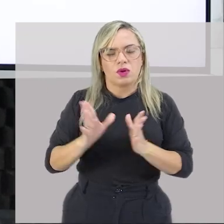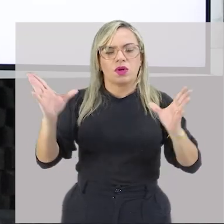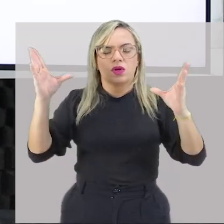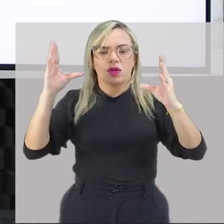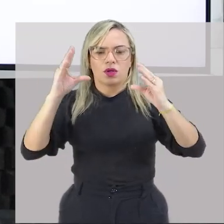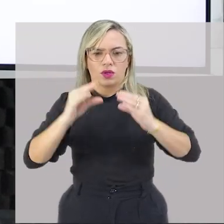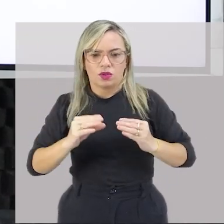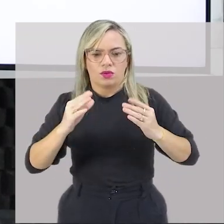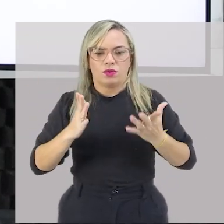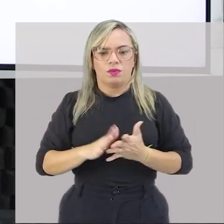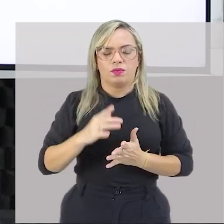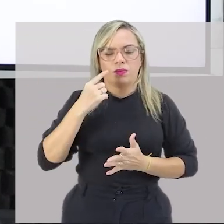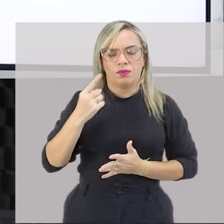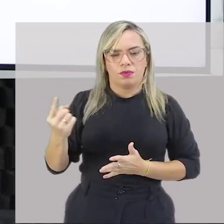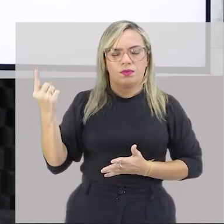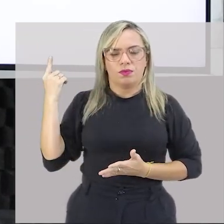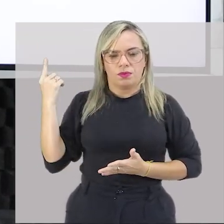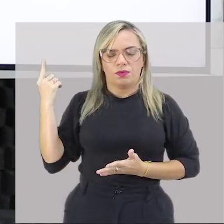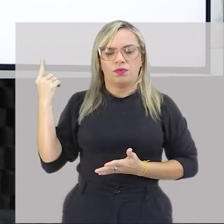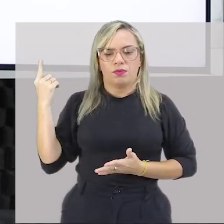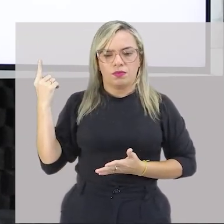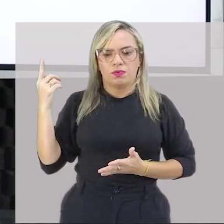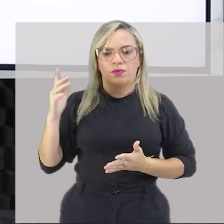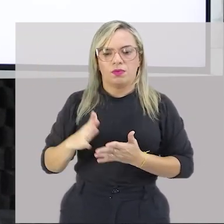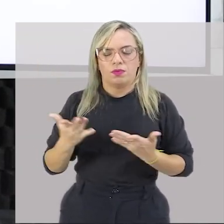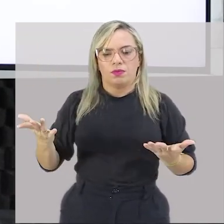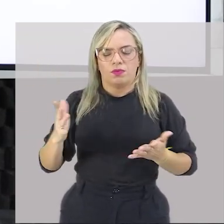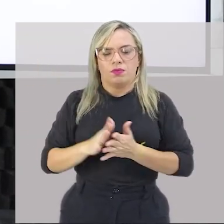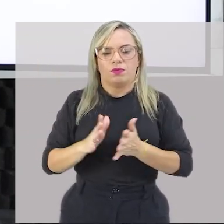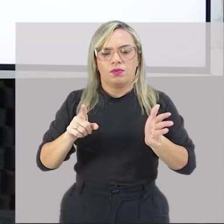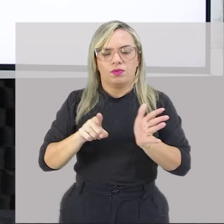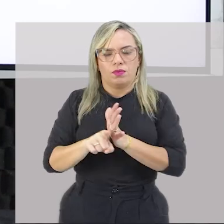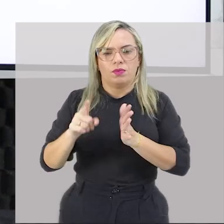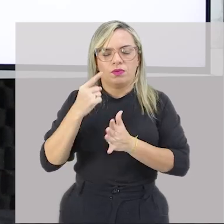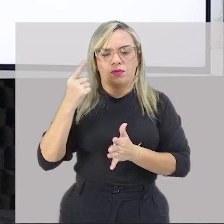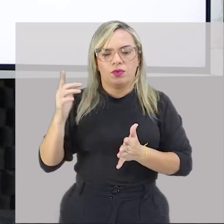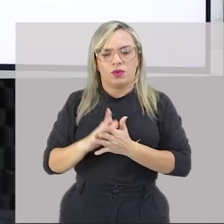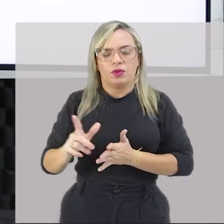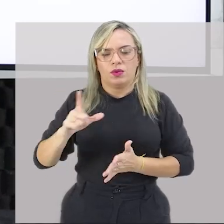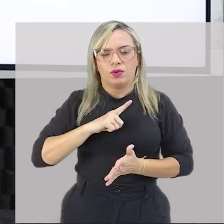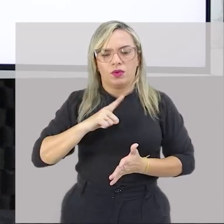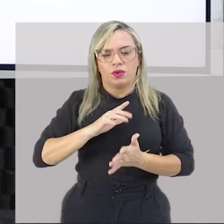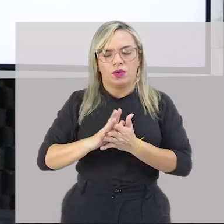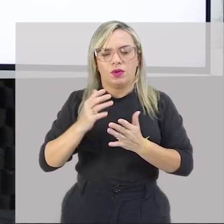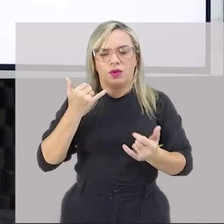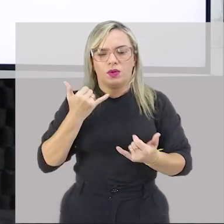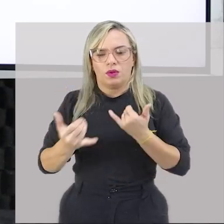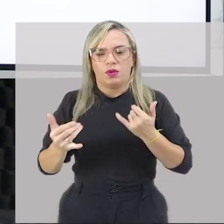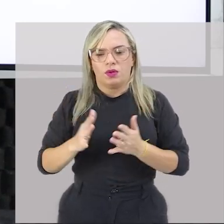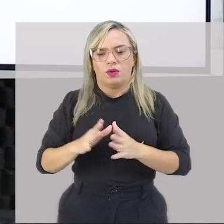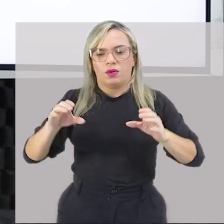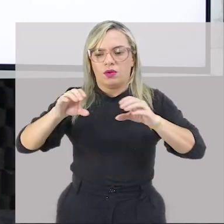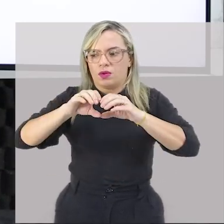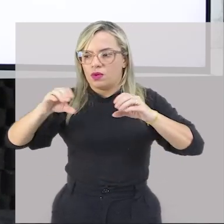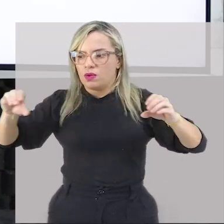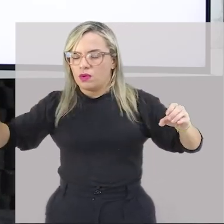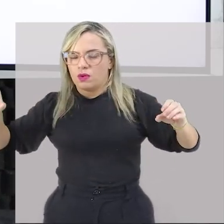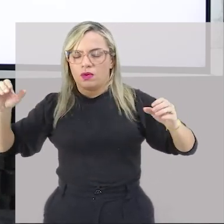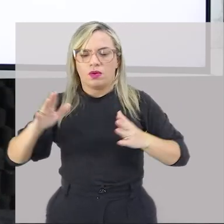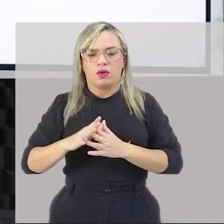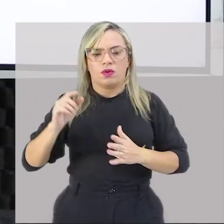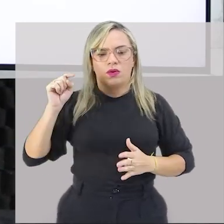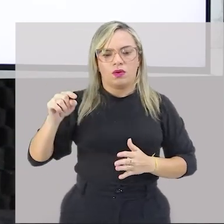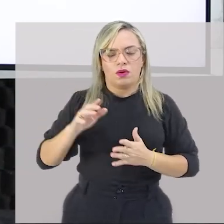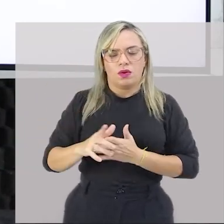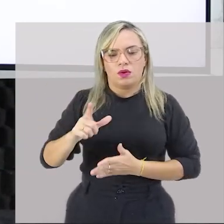vocês, essa questão aí, que tem muitas questões parecidas com ela,